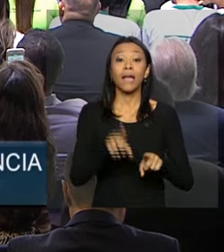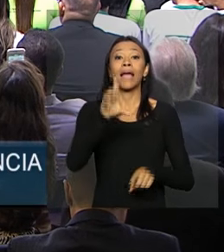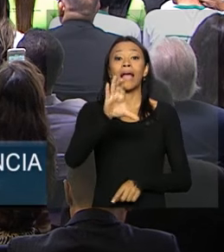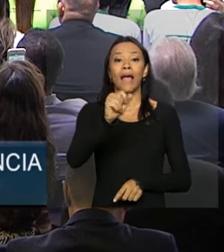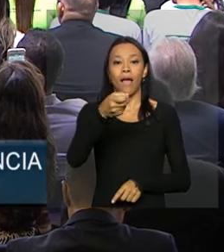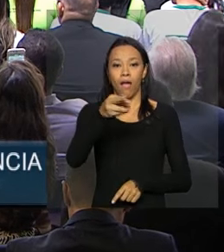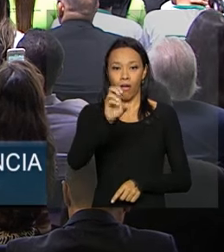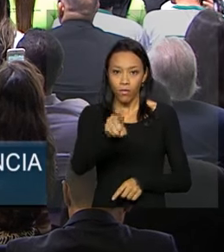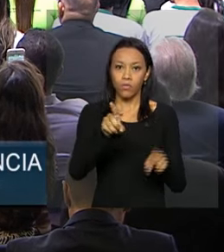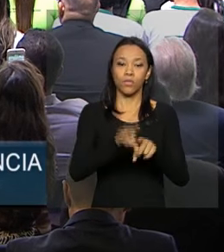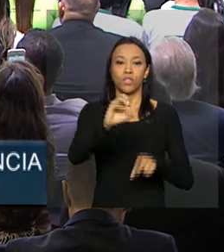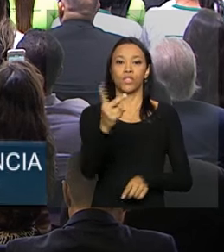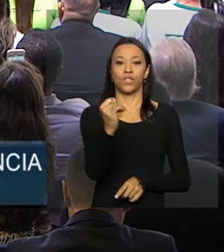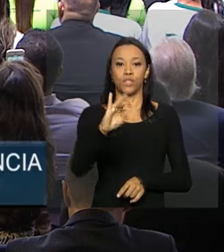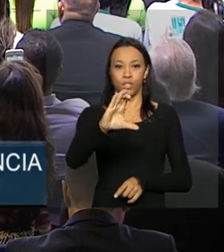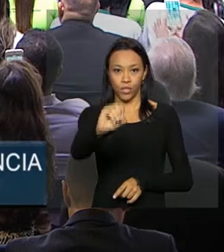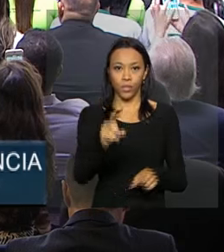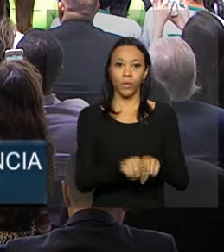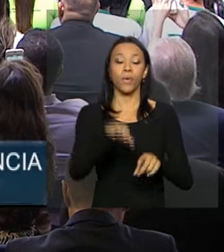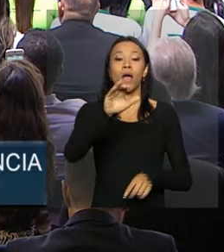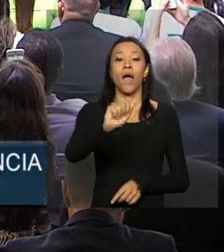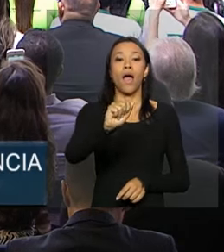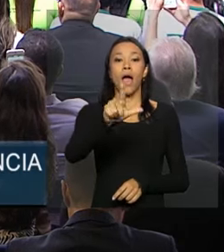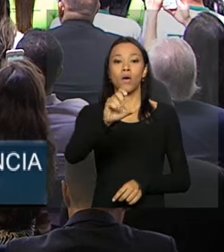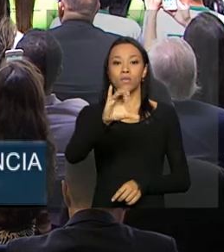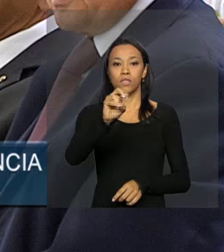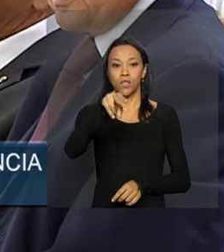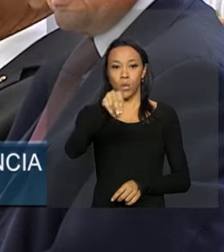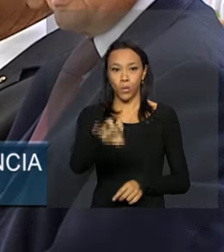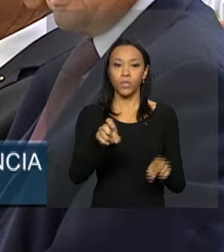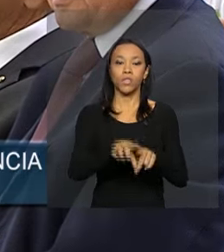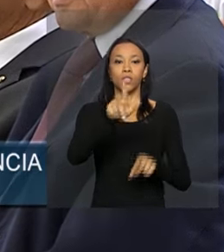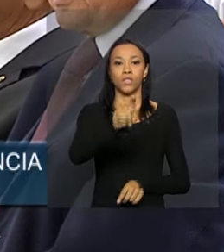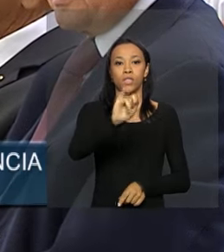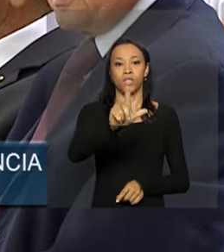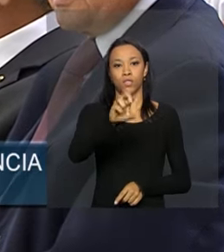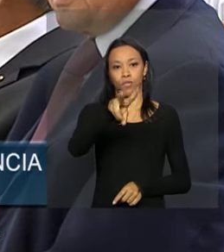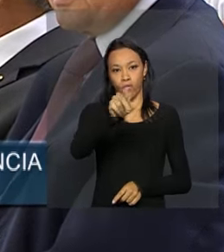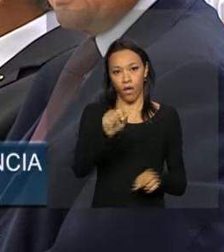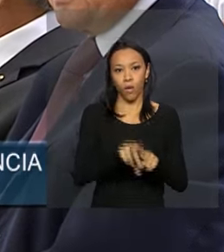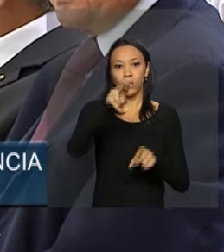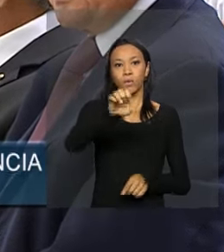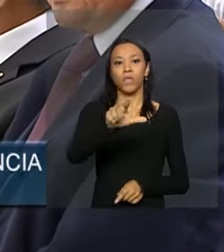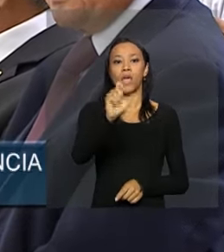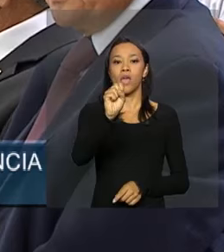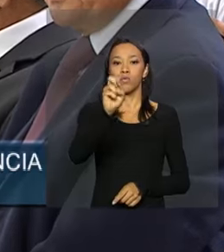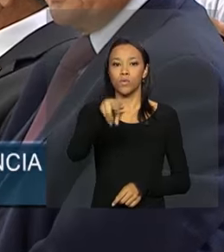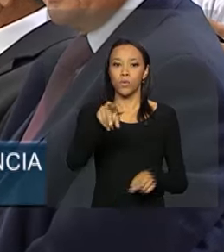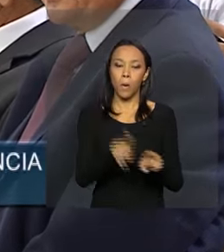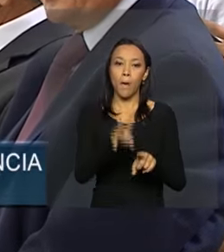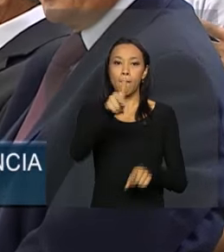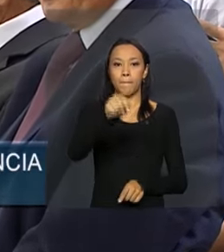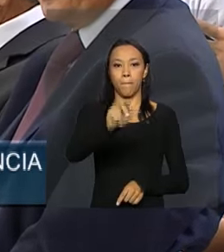Aratini, Chico Lopes, Elcione Barbalho, Givaldo Vieira, Nelson Marqueselli, Paulão,